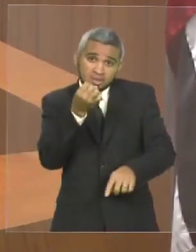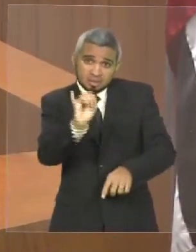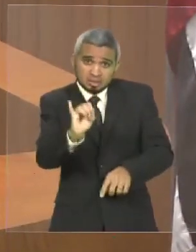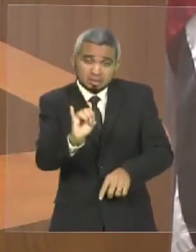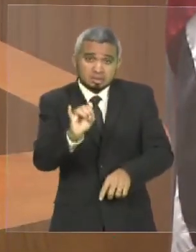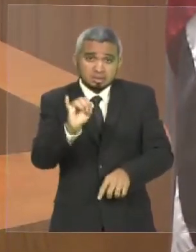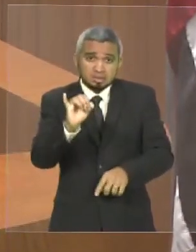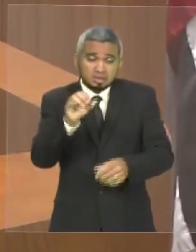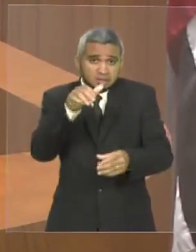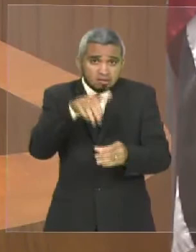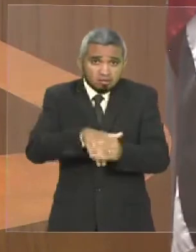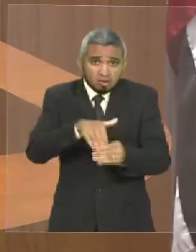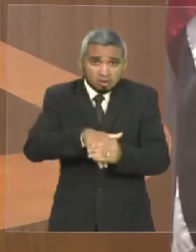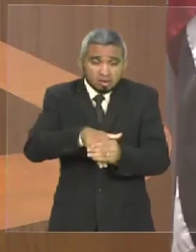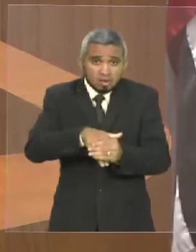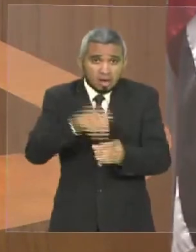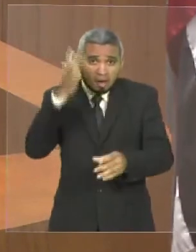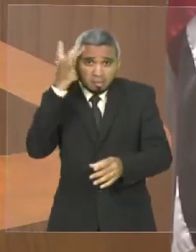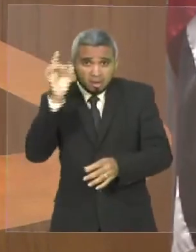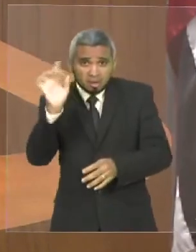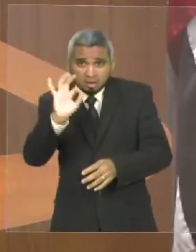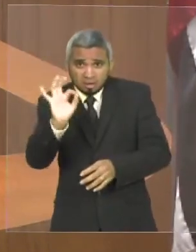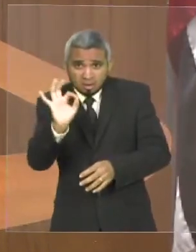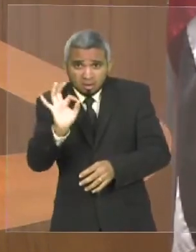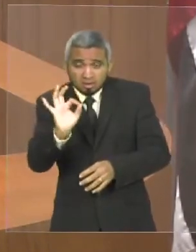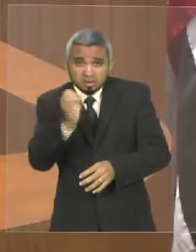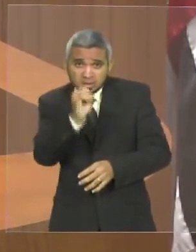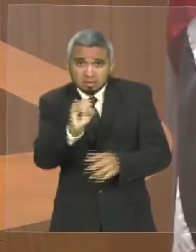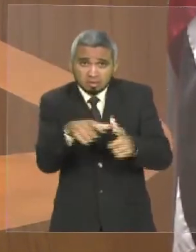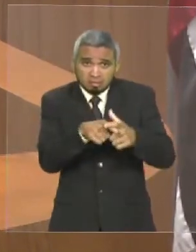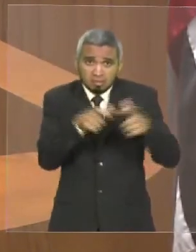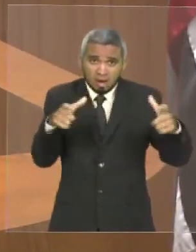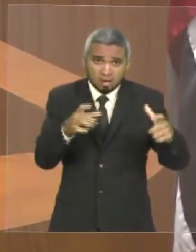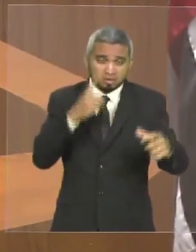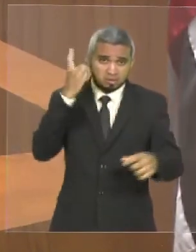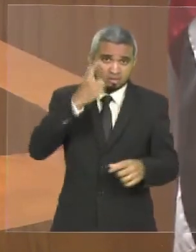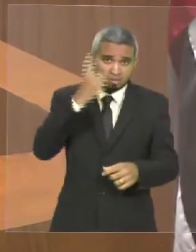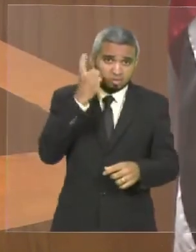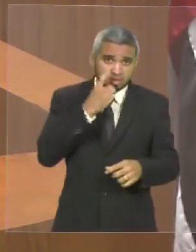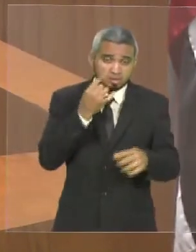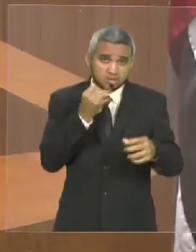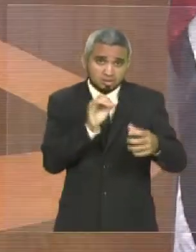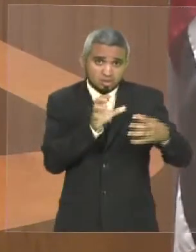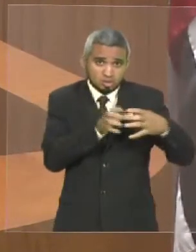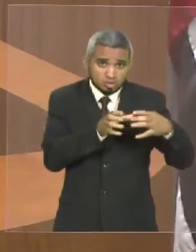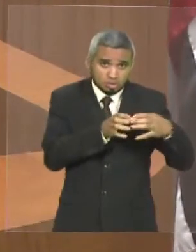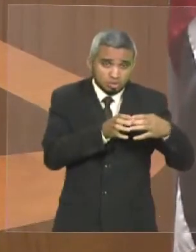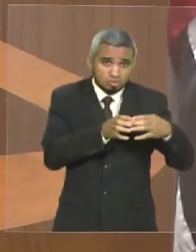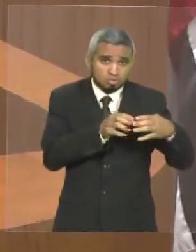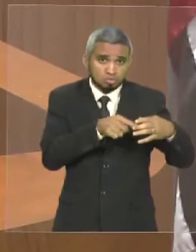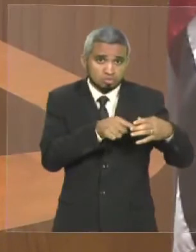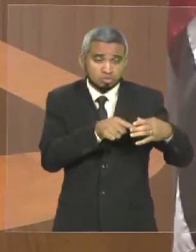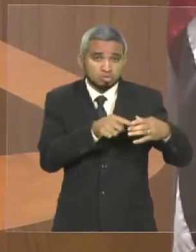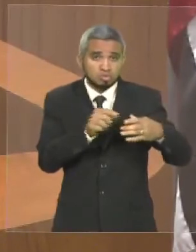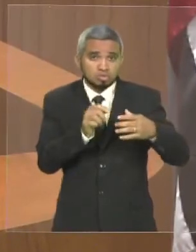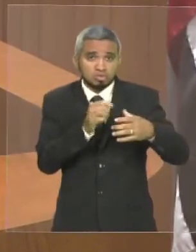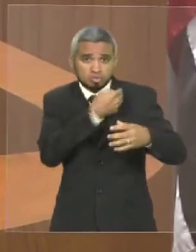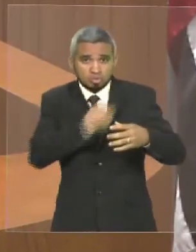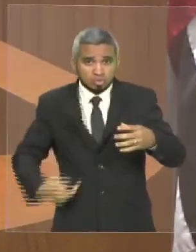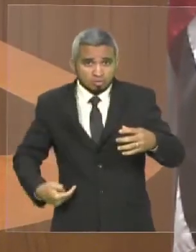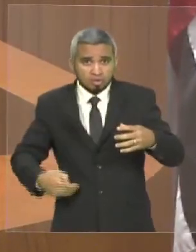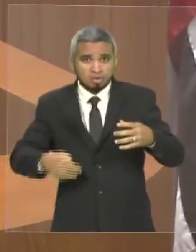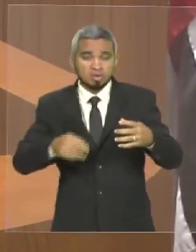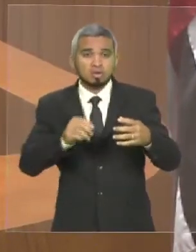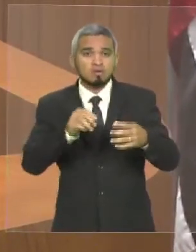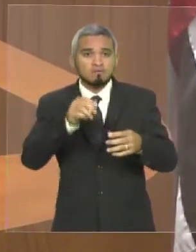Mas se assim não for a vontade desta casa, se a maioria dos deputados, se a base do governo entender diferente, que